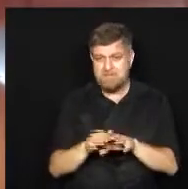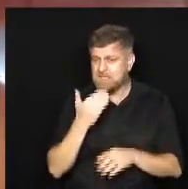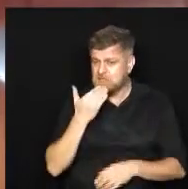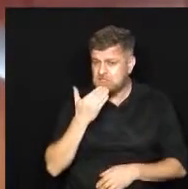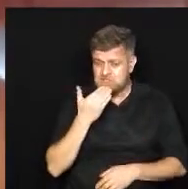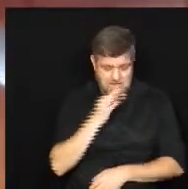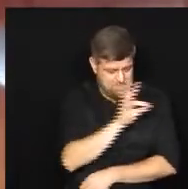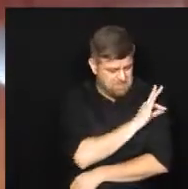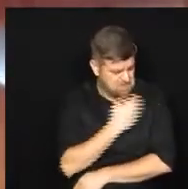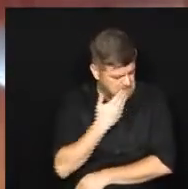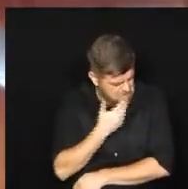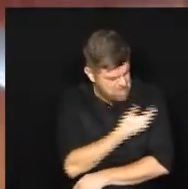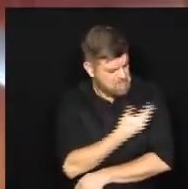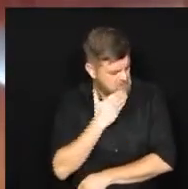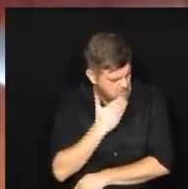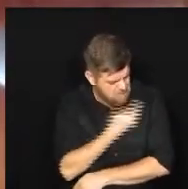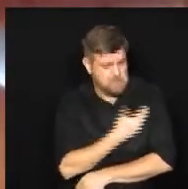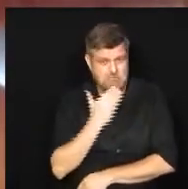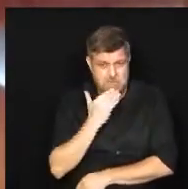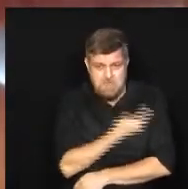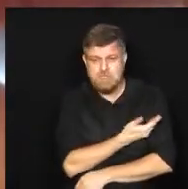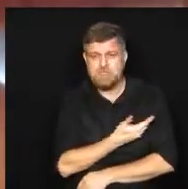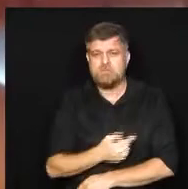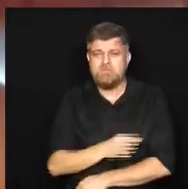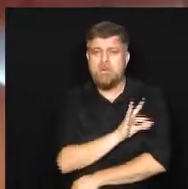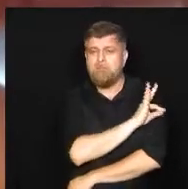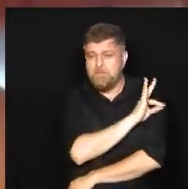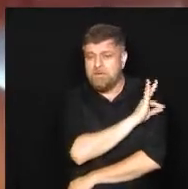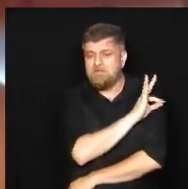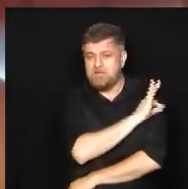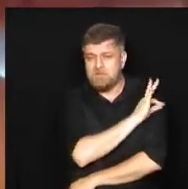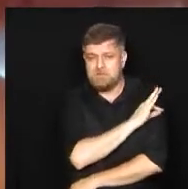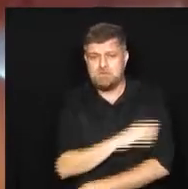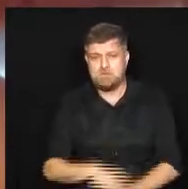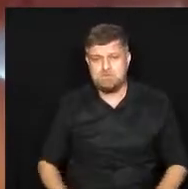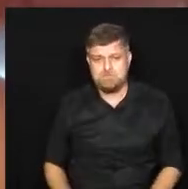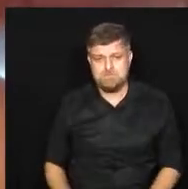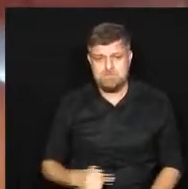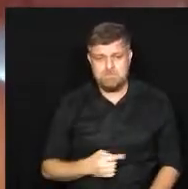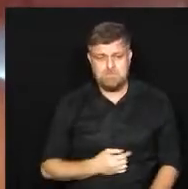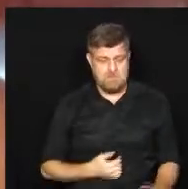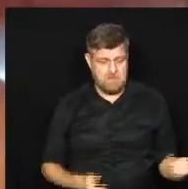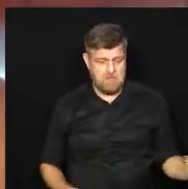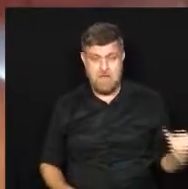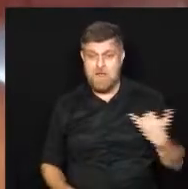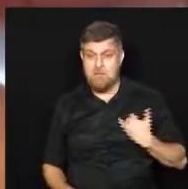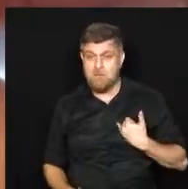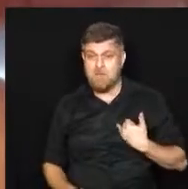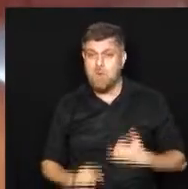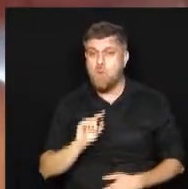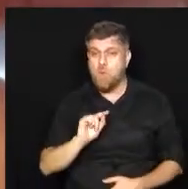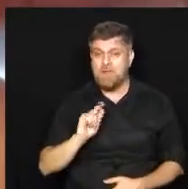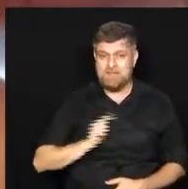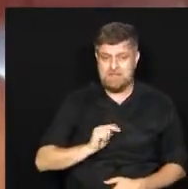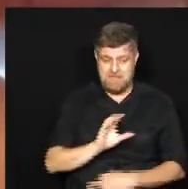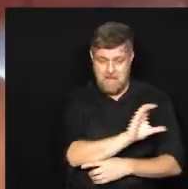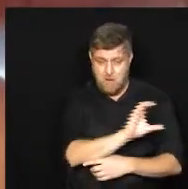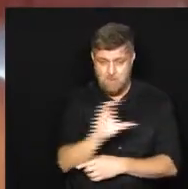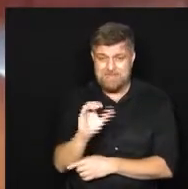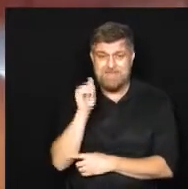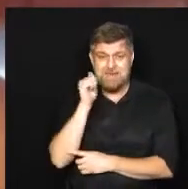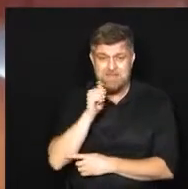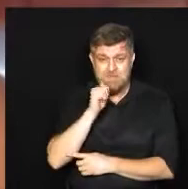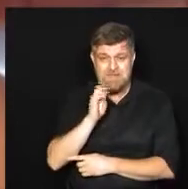para a Prefeitura e, então, a Prefeitura comunicou que havia, na Coordenadoria da